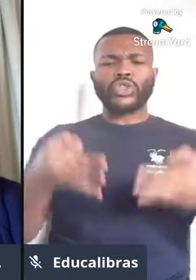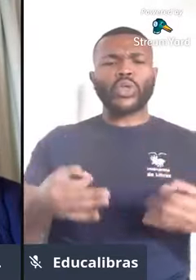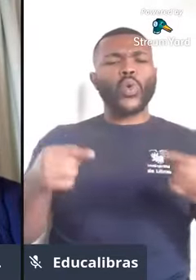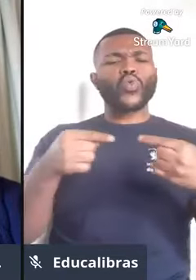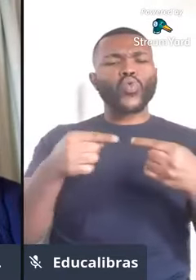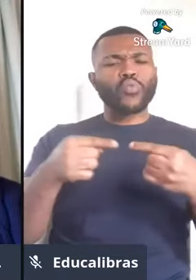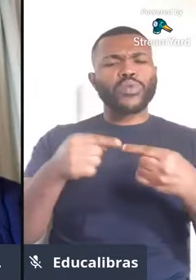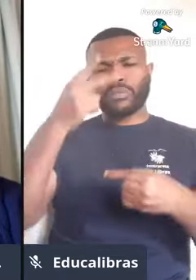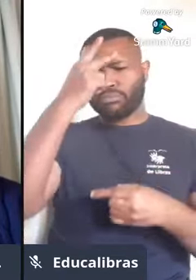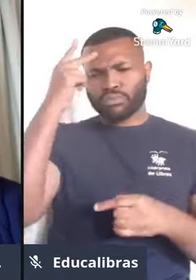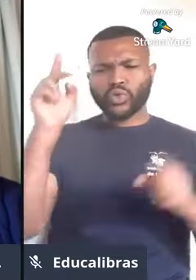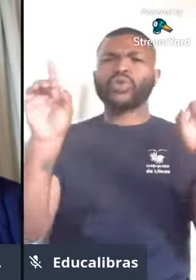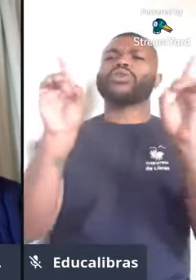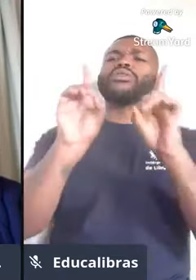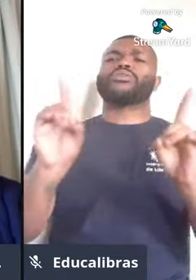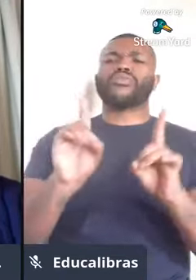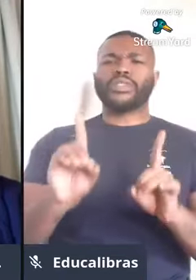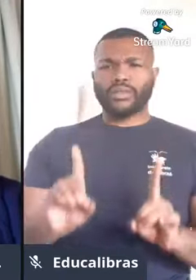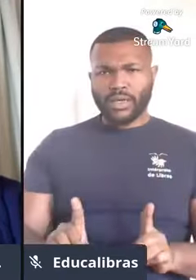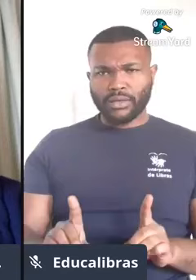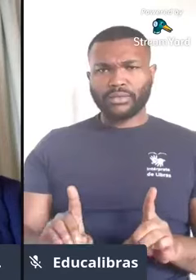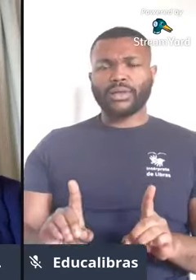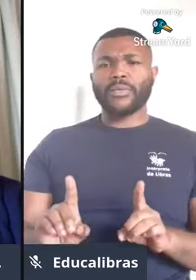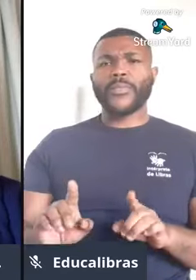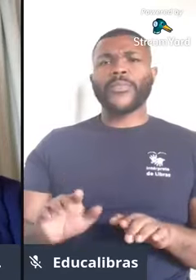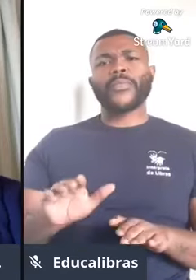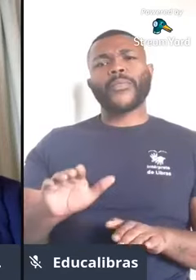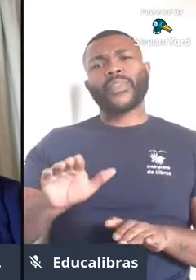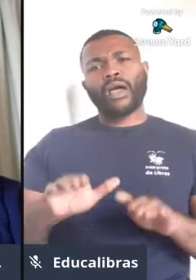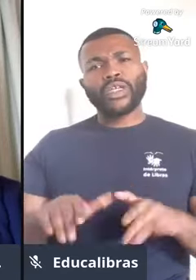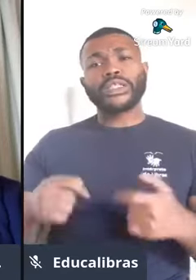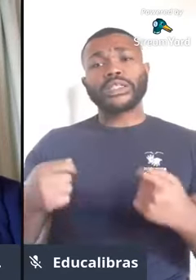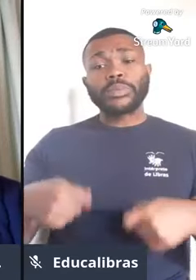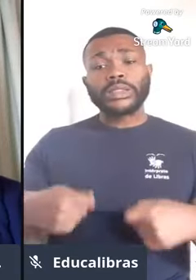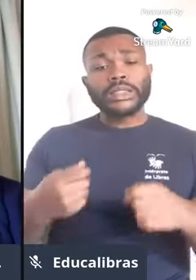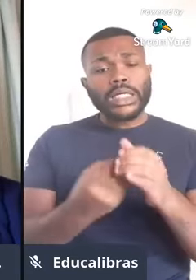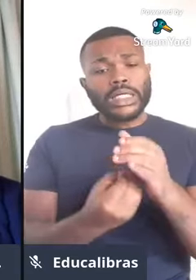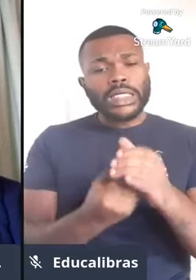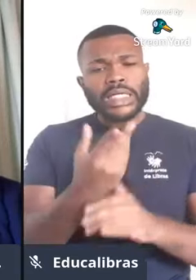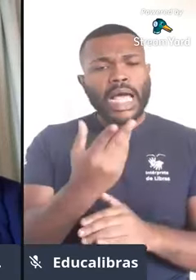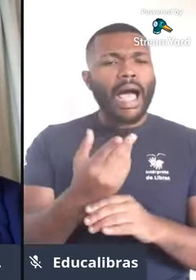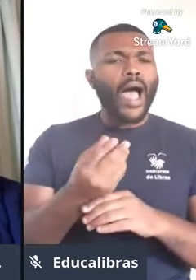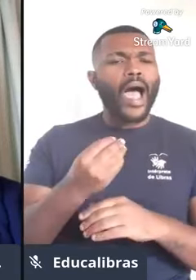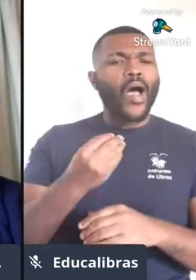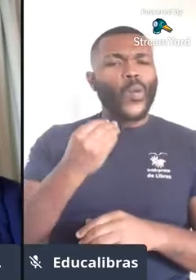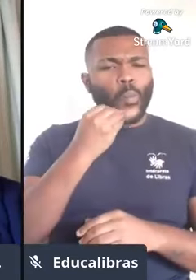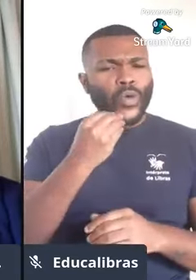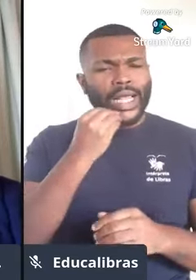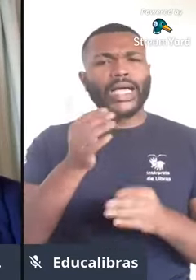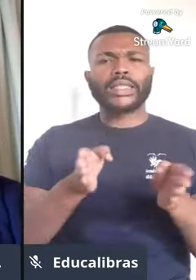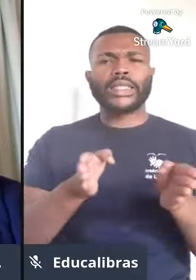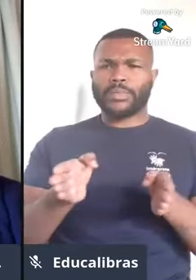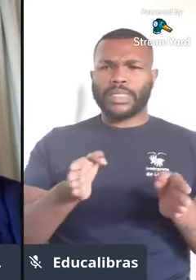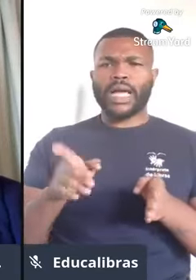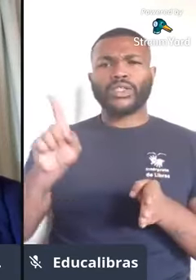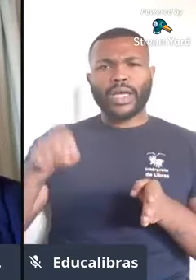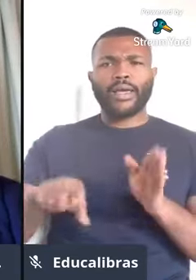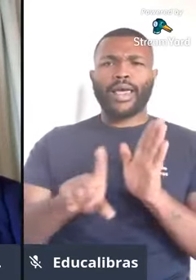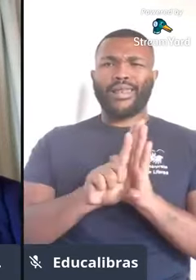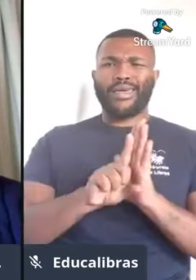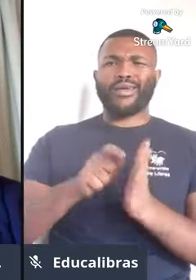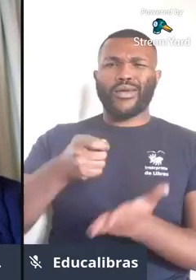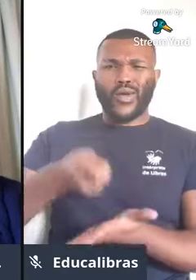deficiência, e isso implica muitas vezes criar condições de acessibilidade, que também é uma obrigação legal, e,